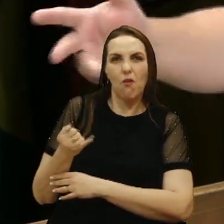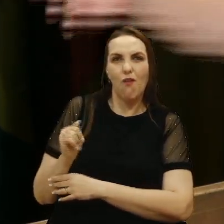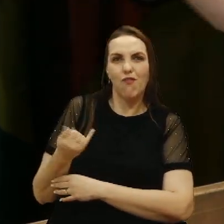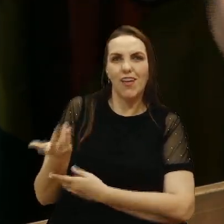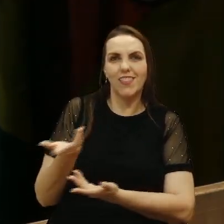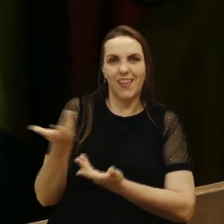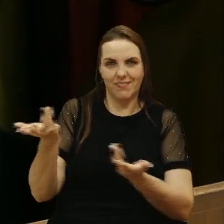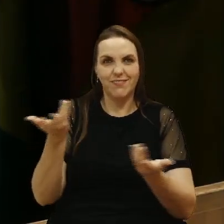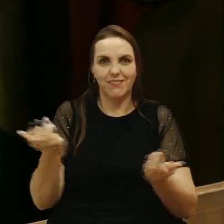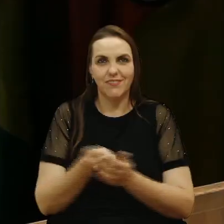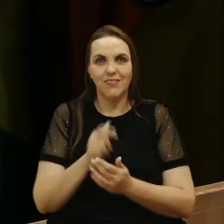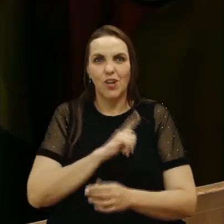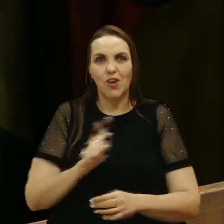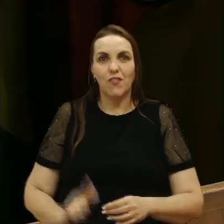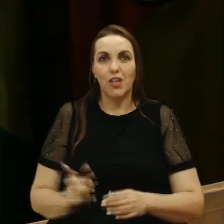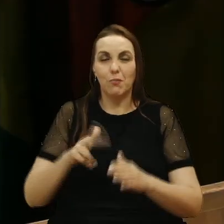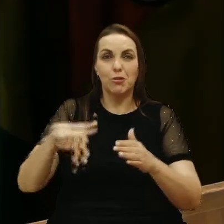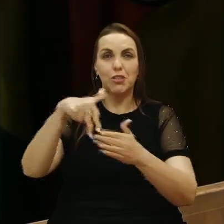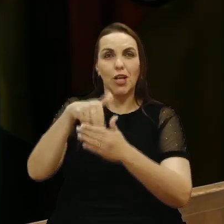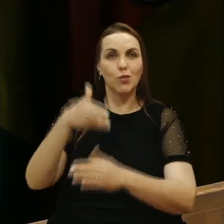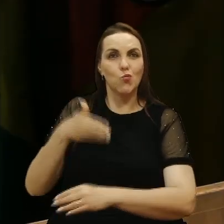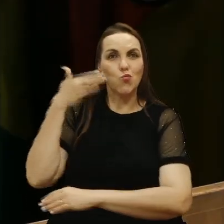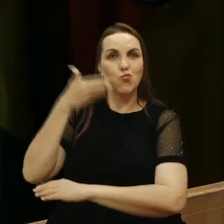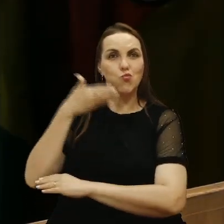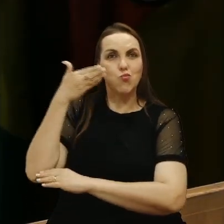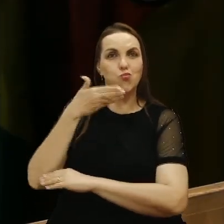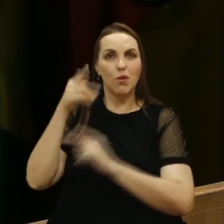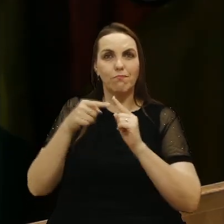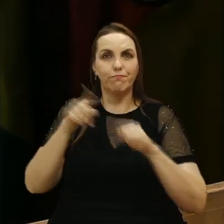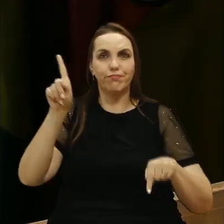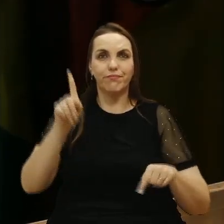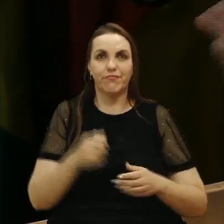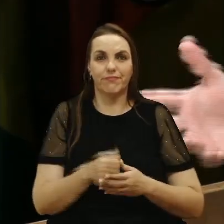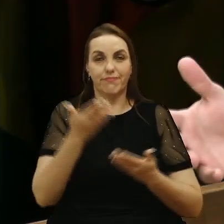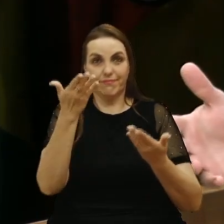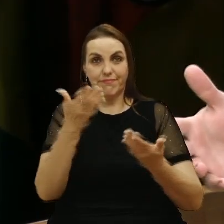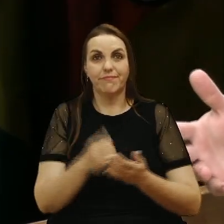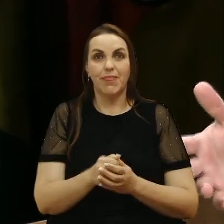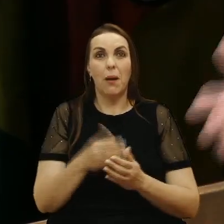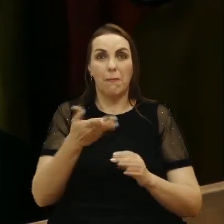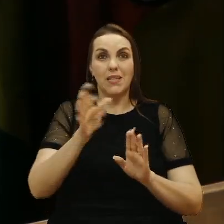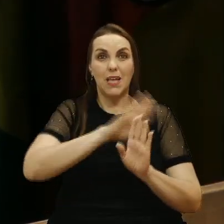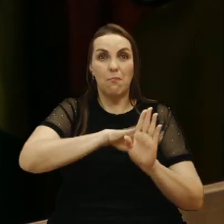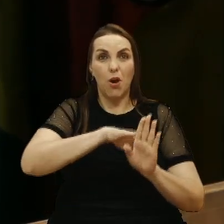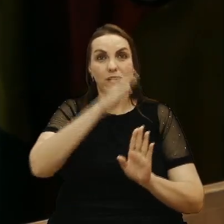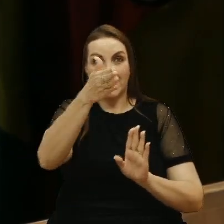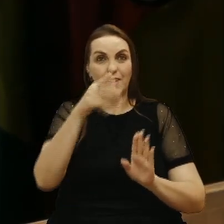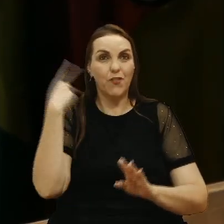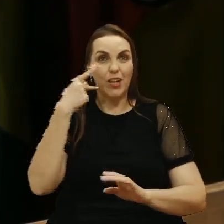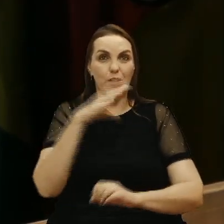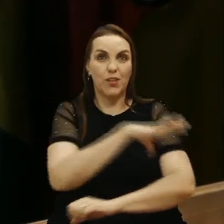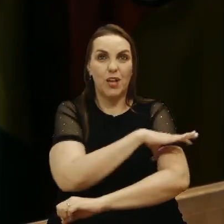se usurpar e quando chegam aqui fazer um discurso totalmente diferente, a exemplo do maior hipócrita dessa casa,